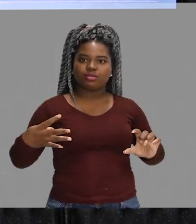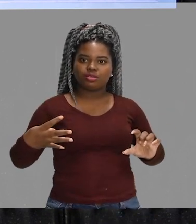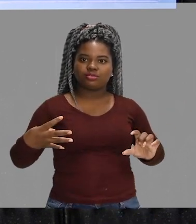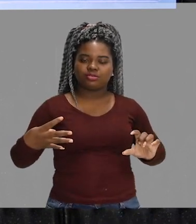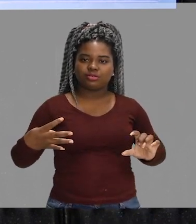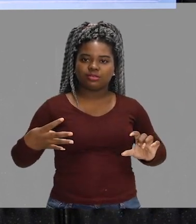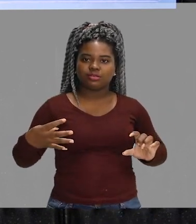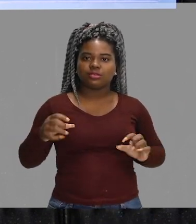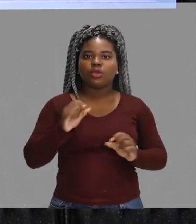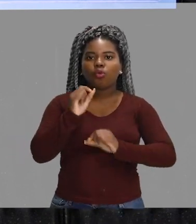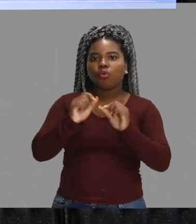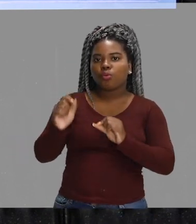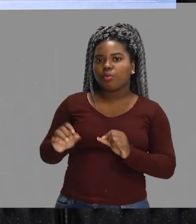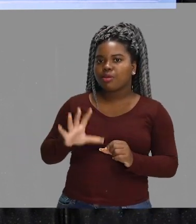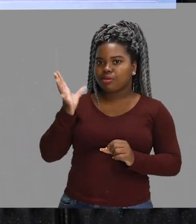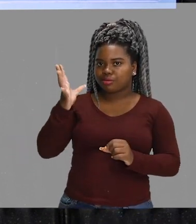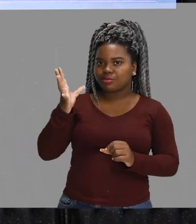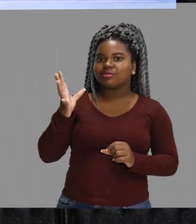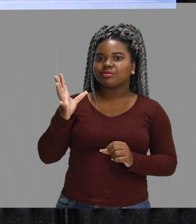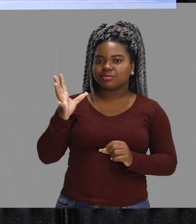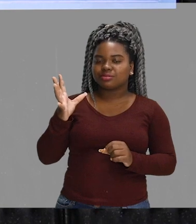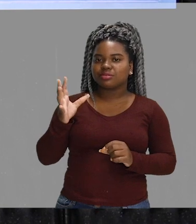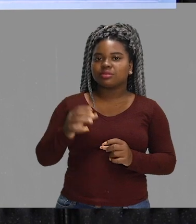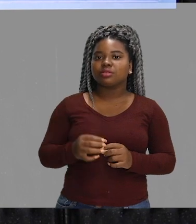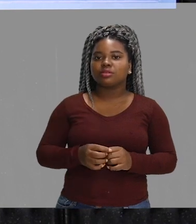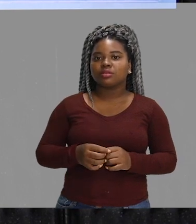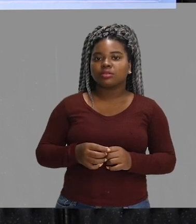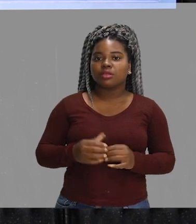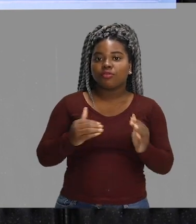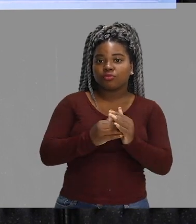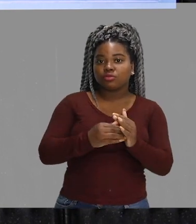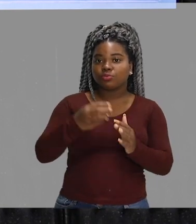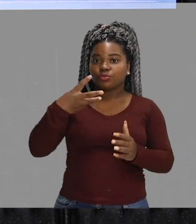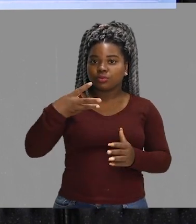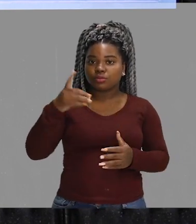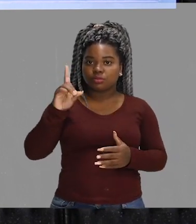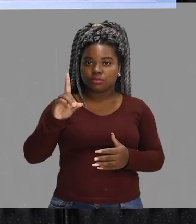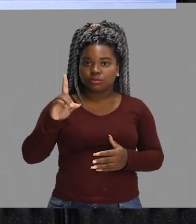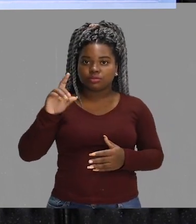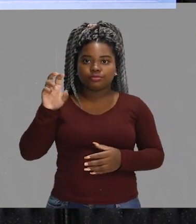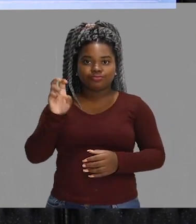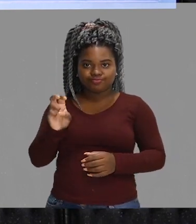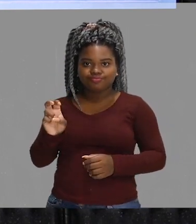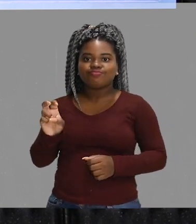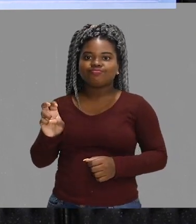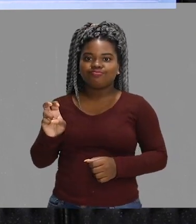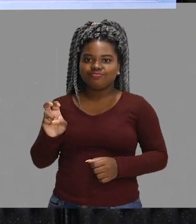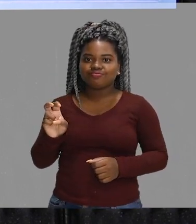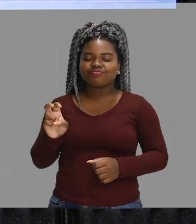17. Fazendo a distribuição eletrônica do cloro, nós podemos